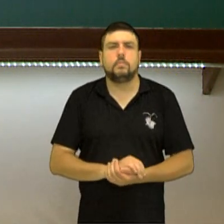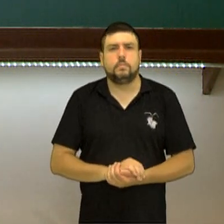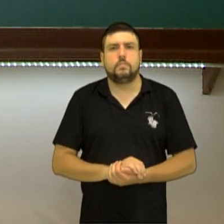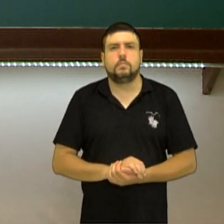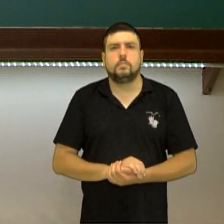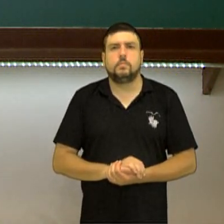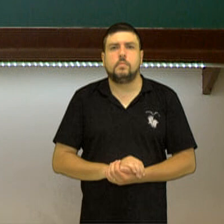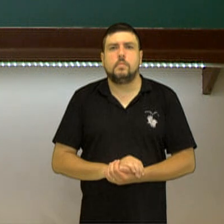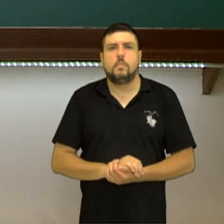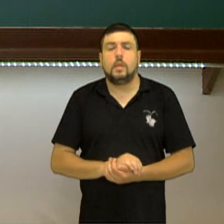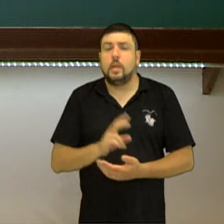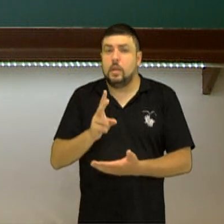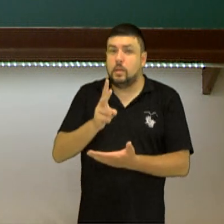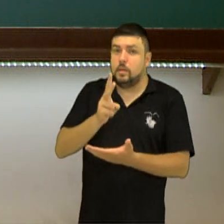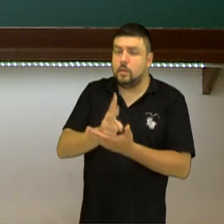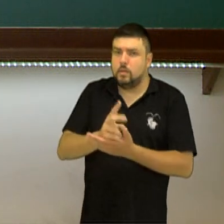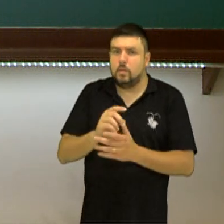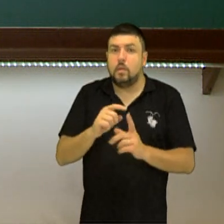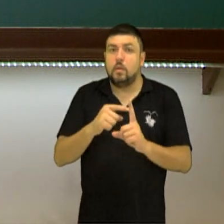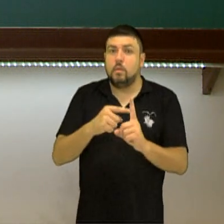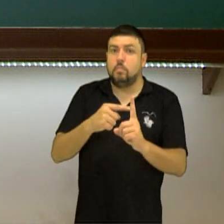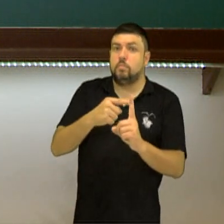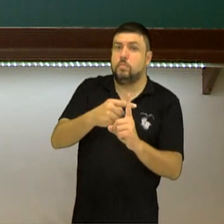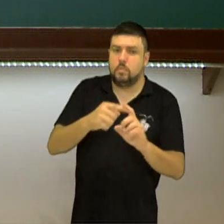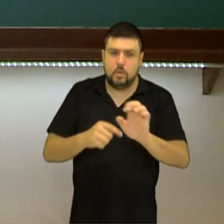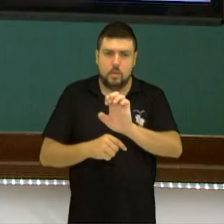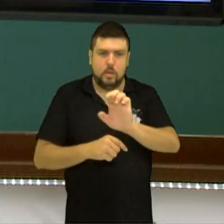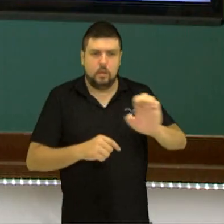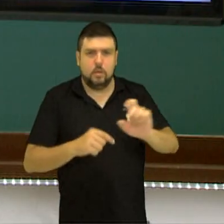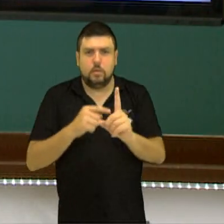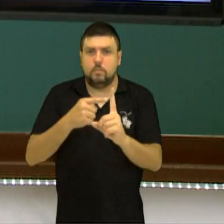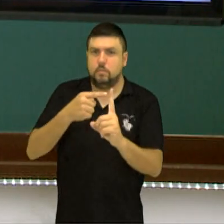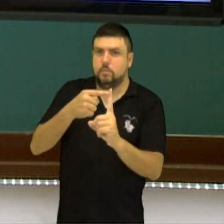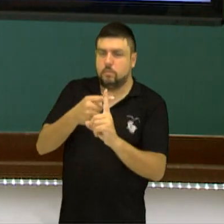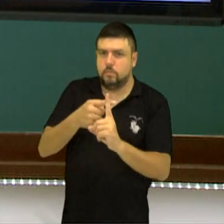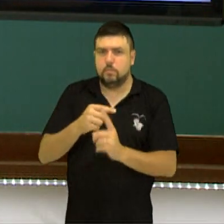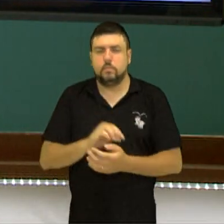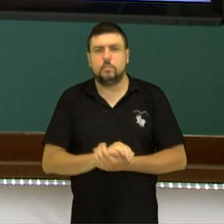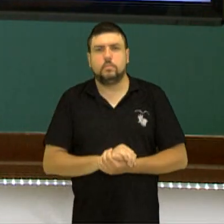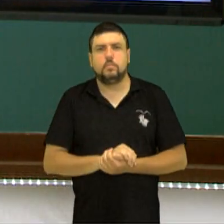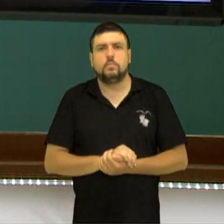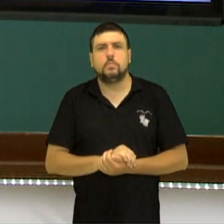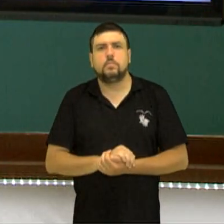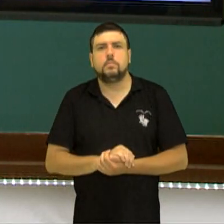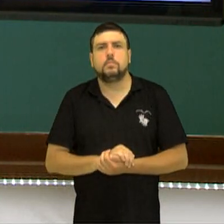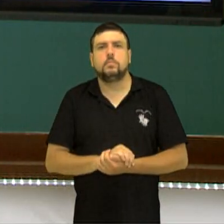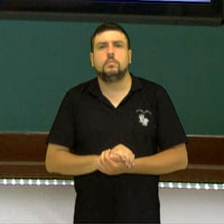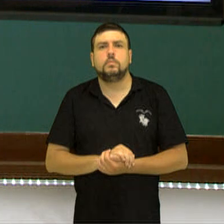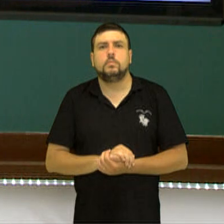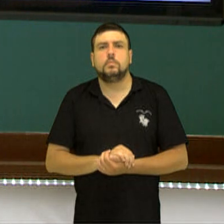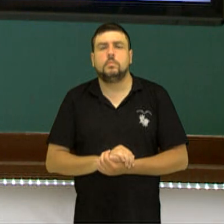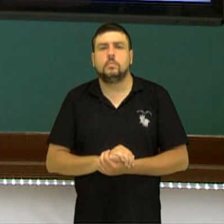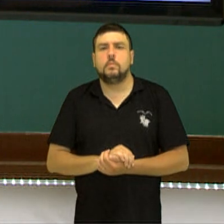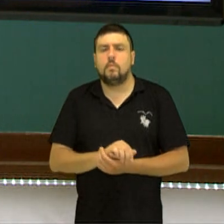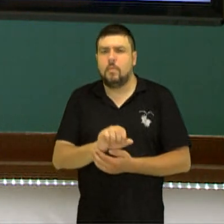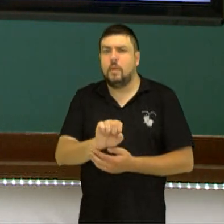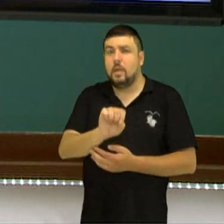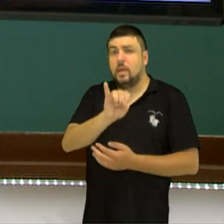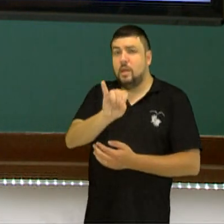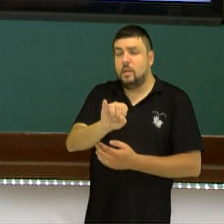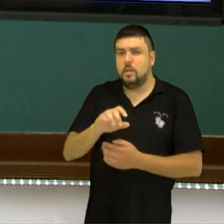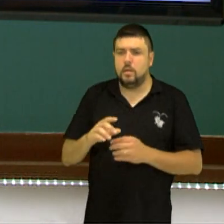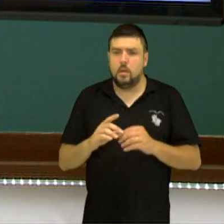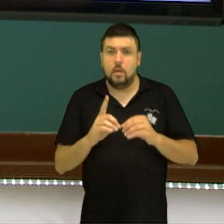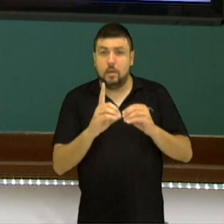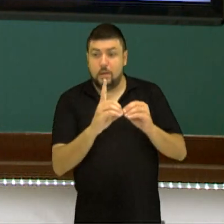se tiver algarismos que estiverem para a direita, né? No caso aqui a direita da unidade, na unidade você tem